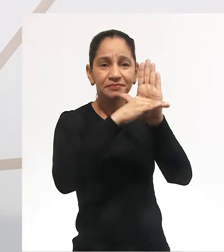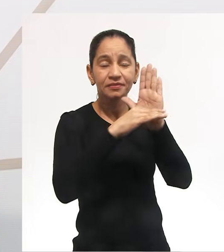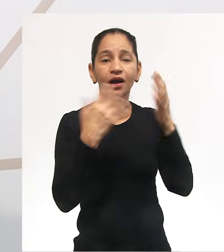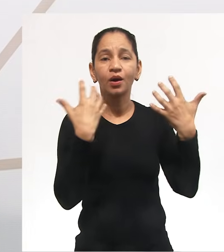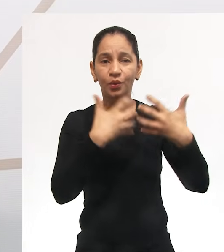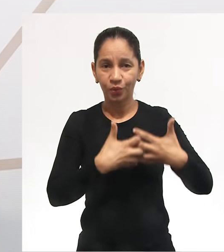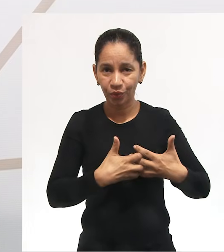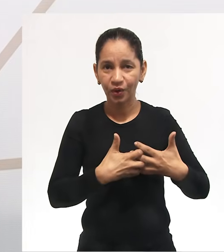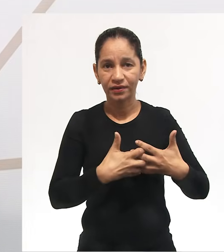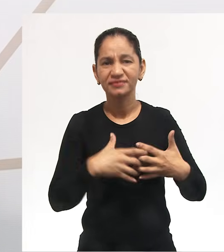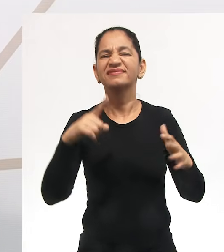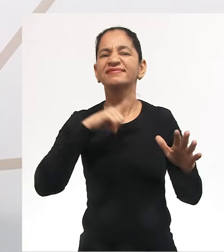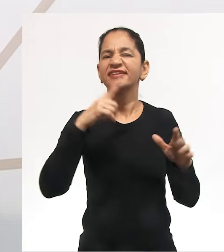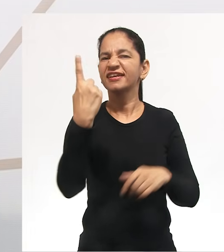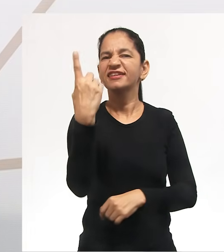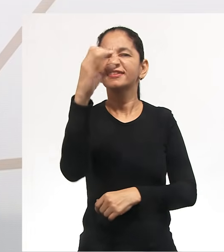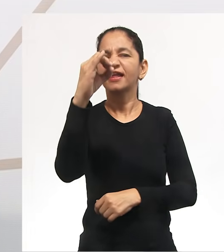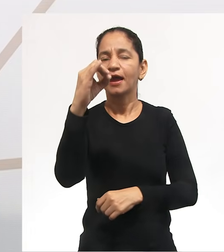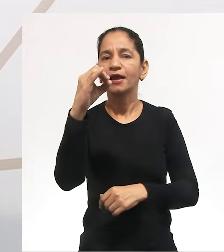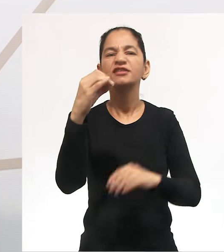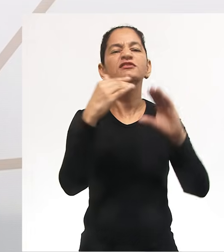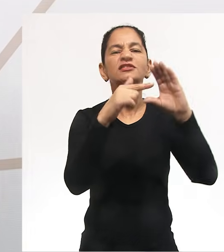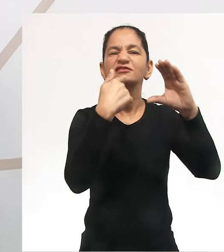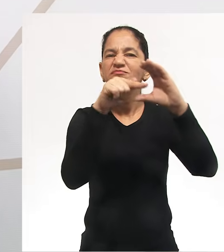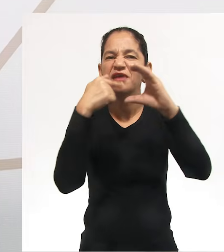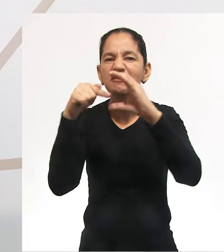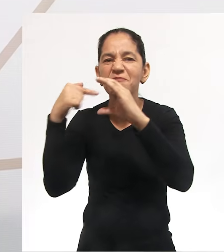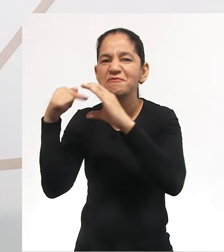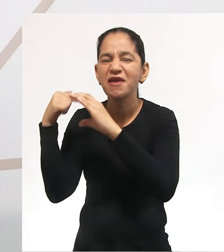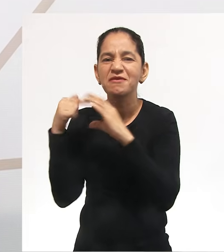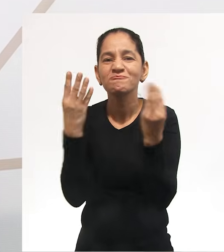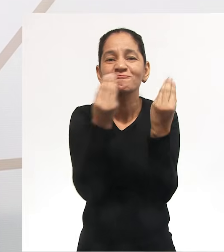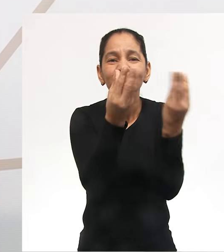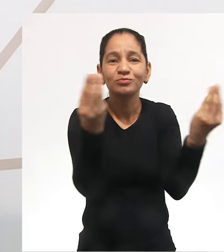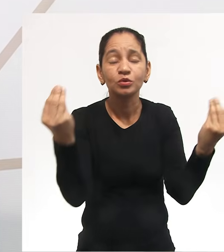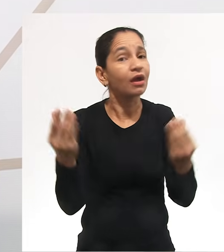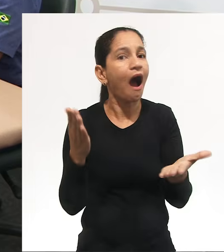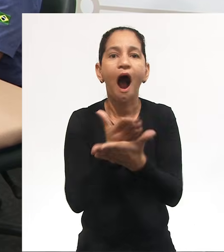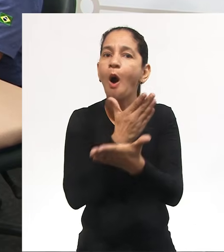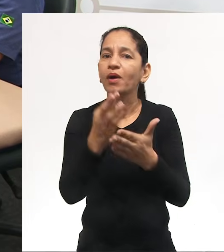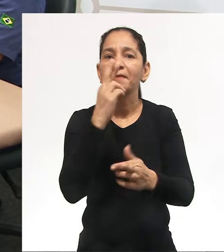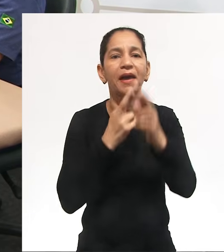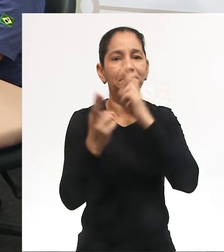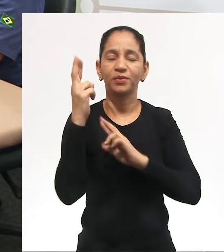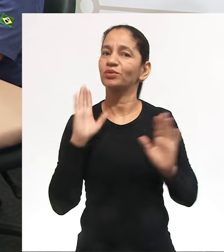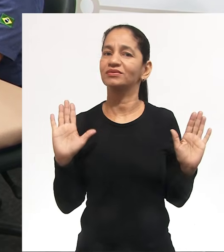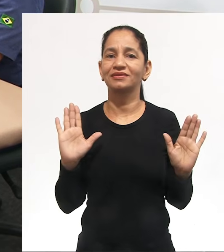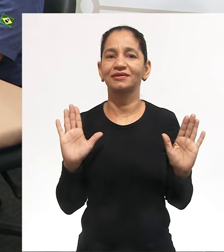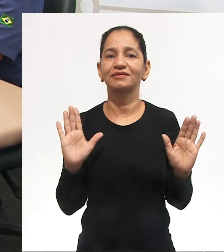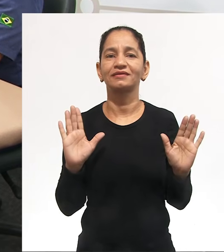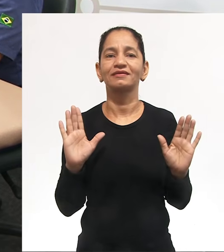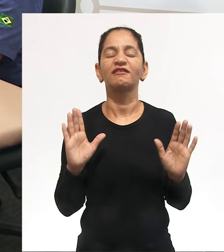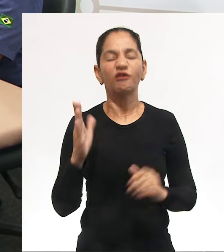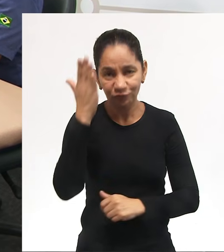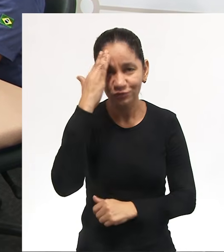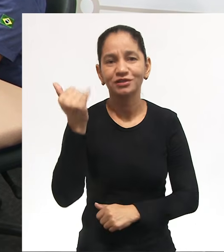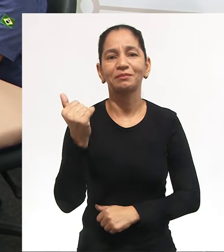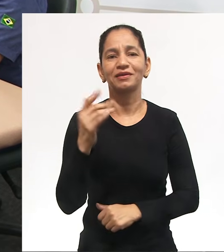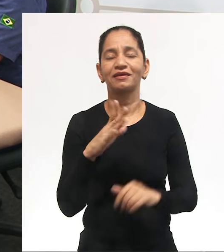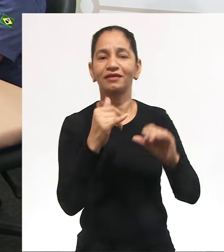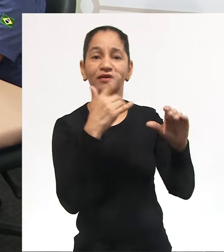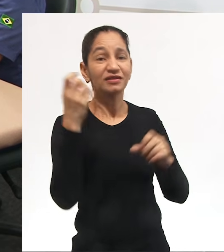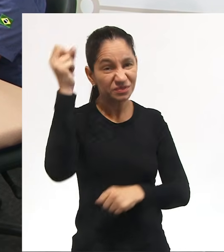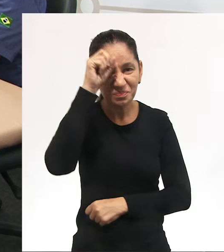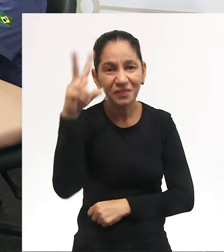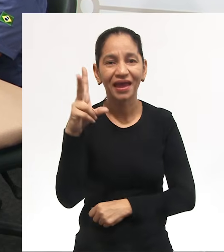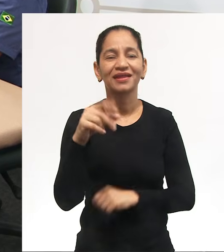eu acho que peguei a lista ali do Instituto Federal, de uns 10 e-mails. Eu falei, alguém vai me responder.